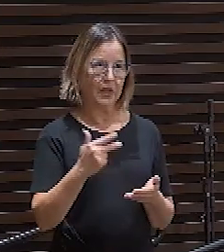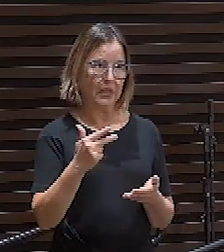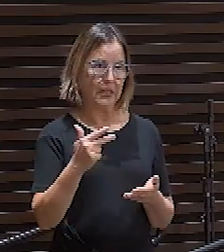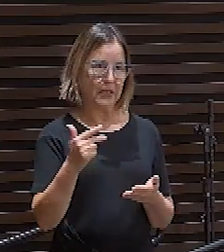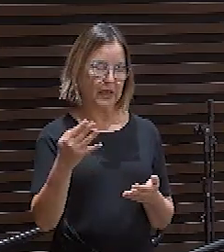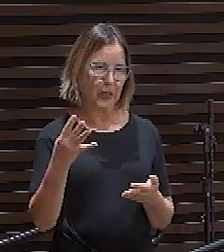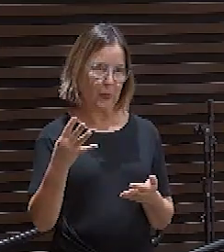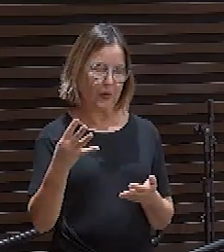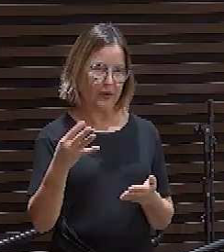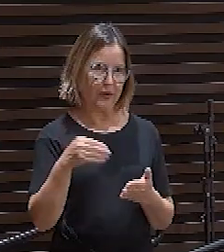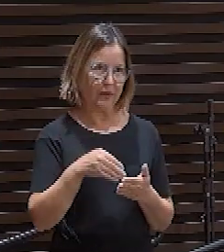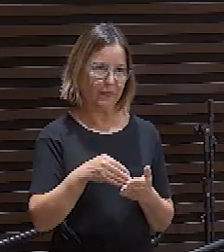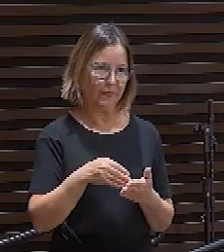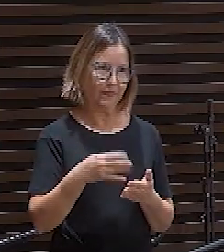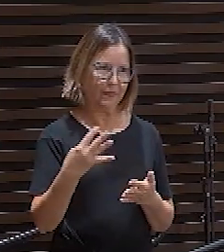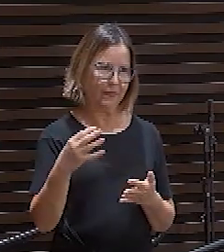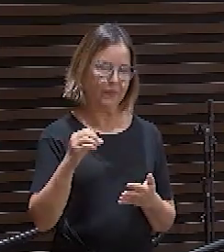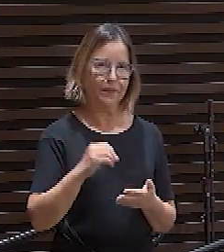esse texto,